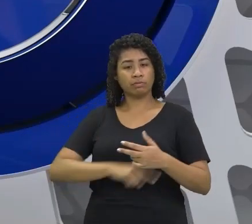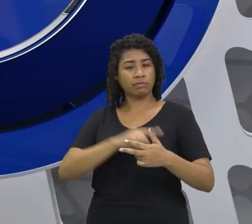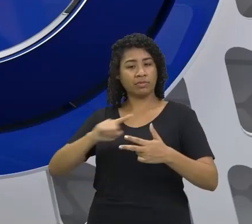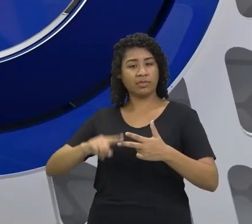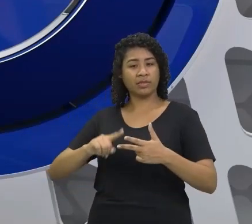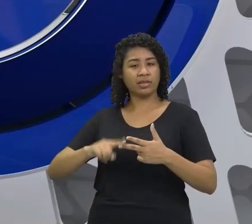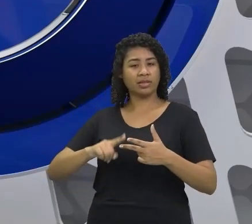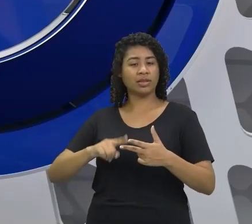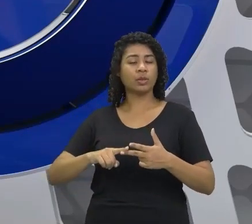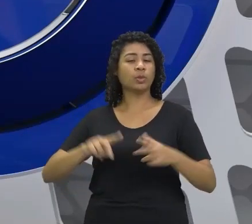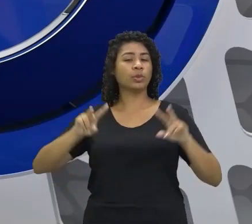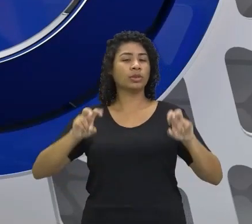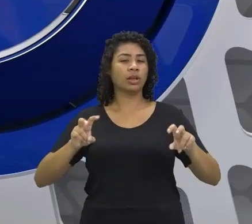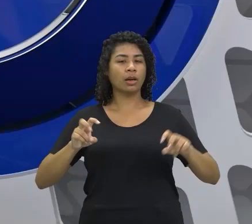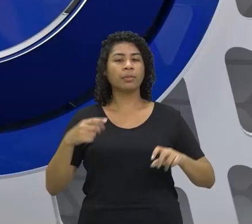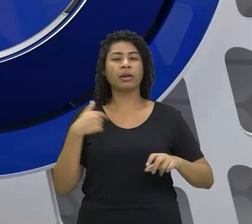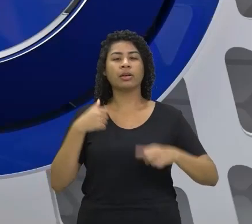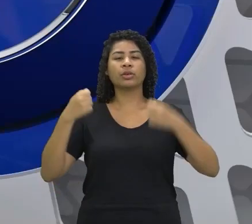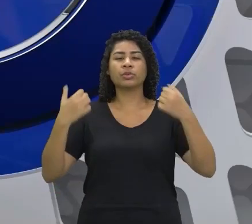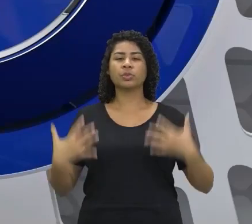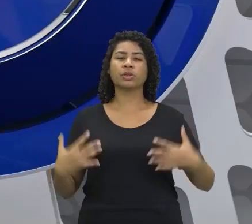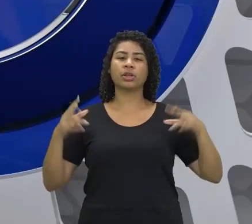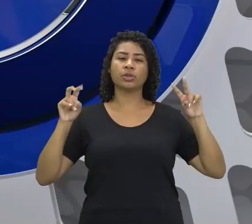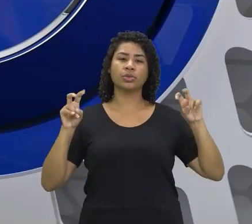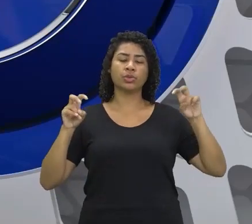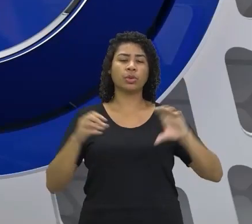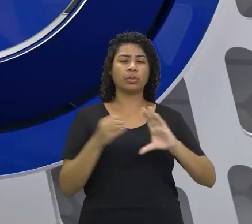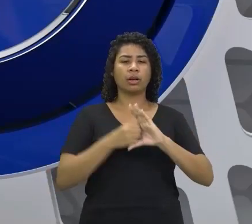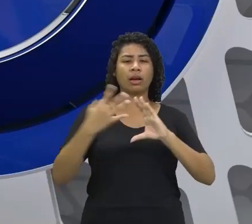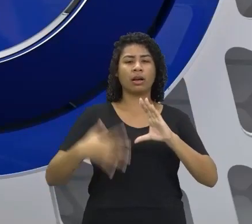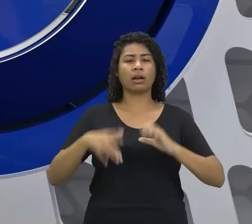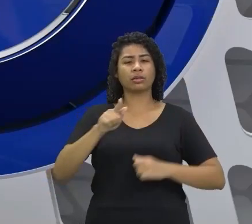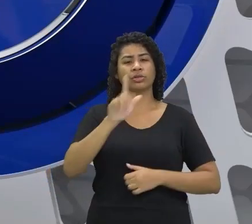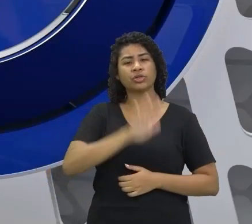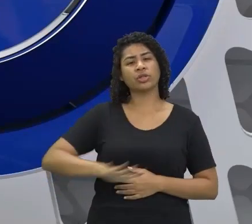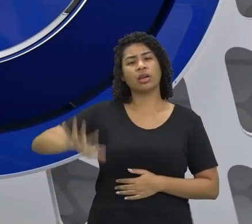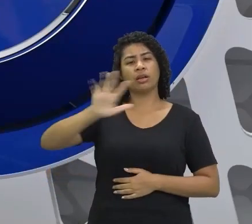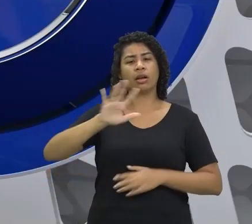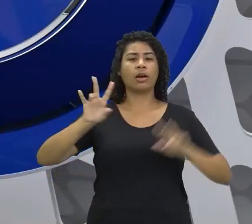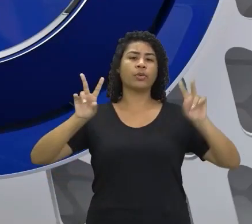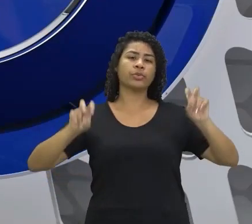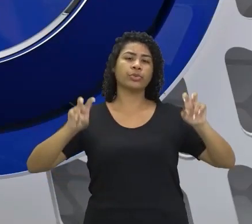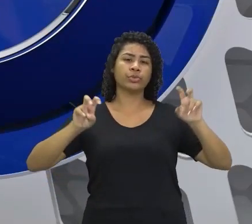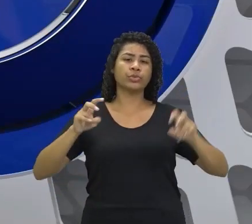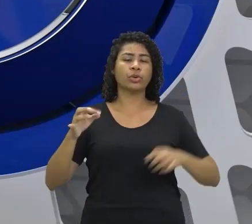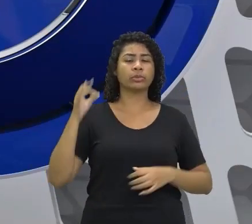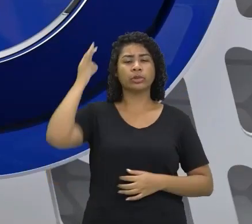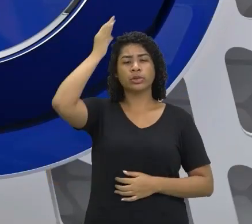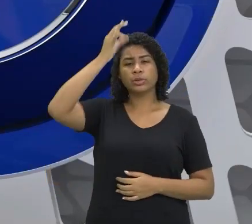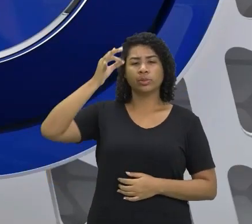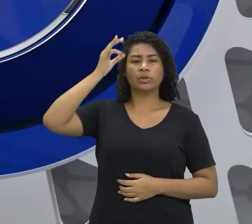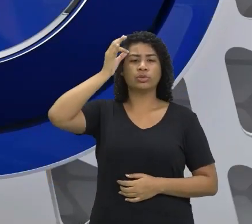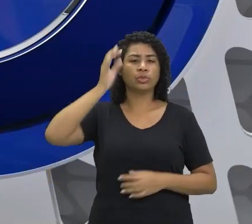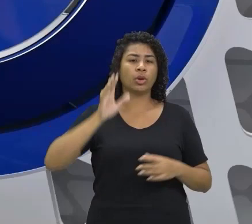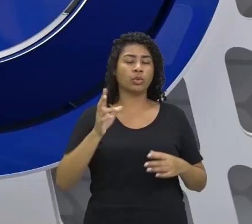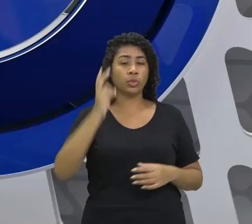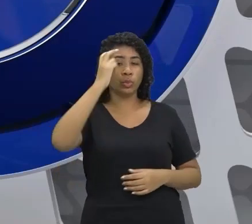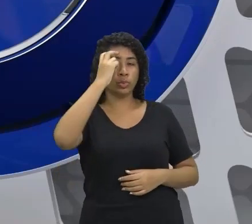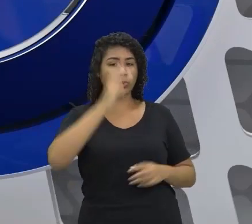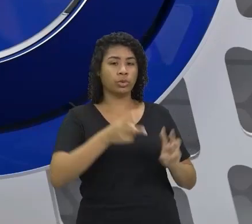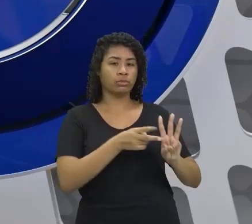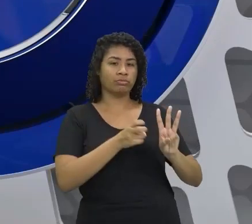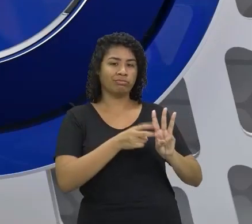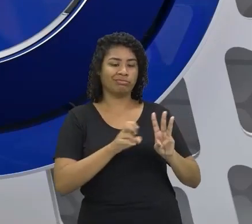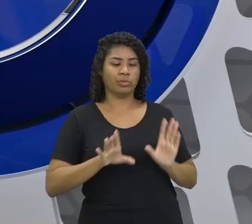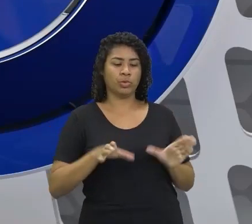fizemos um pequeno link com as características gerais sobre a espiritualidade indígena. E, junto com